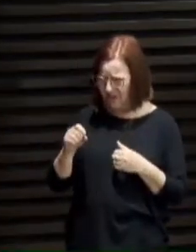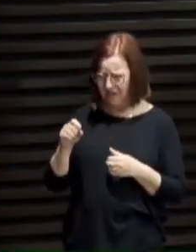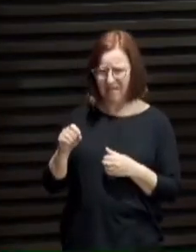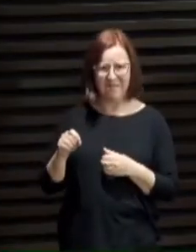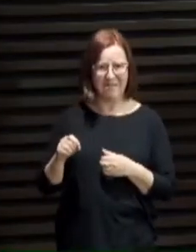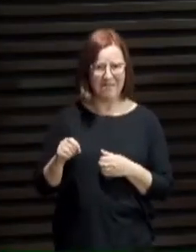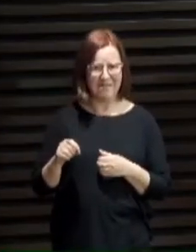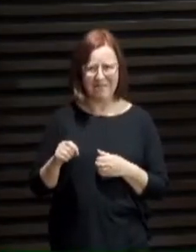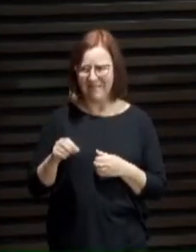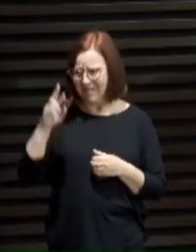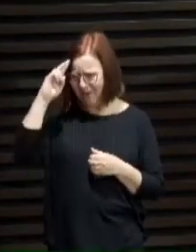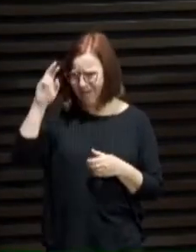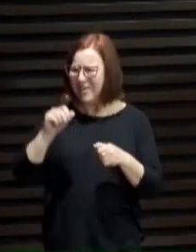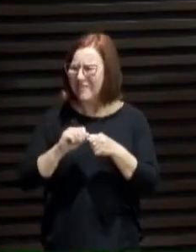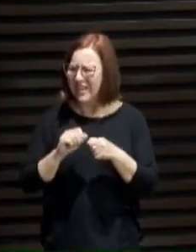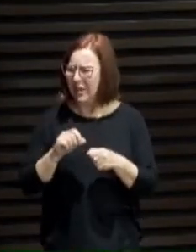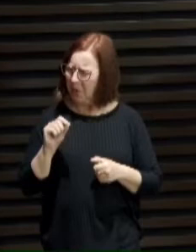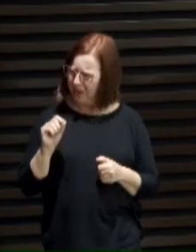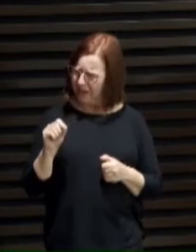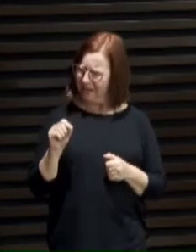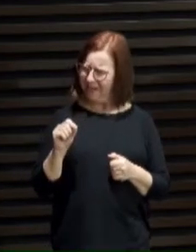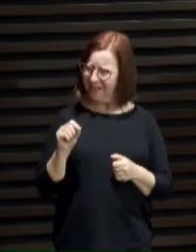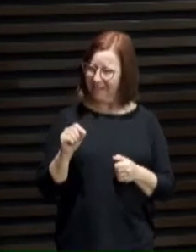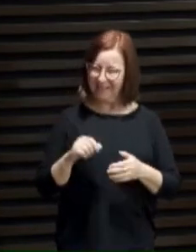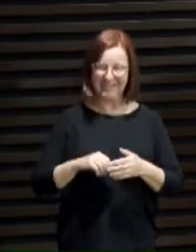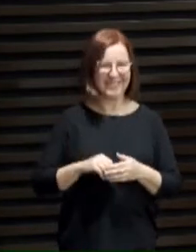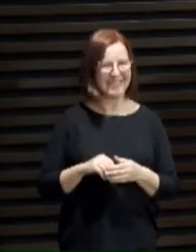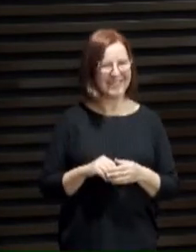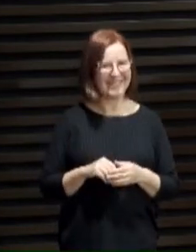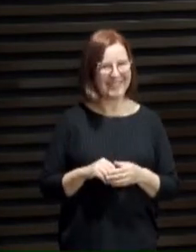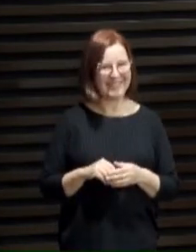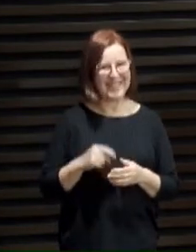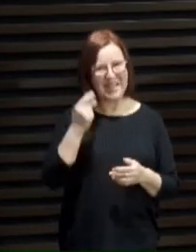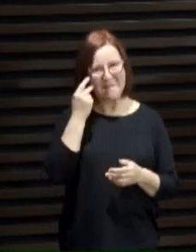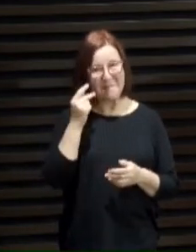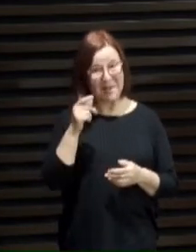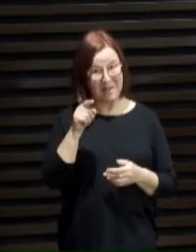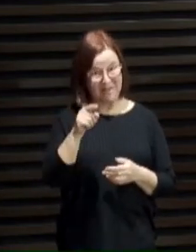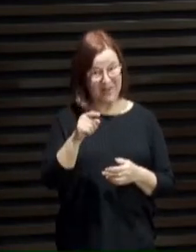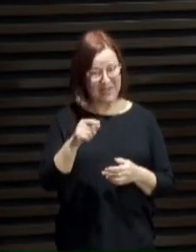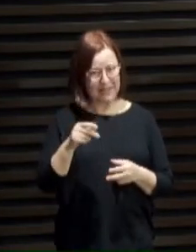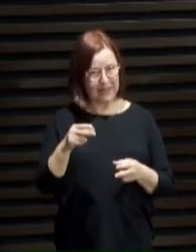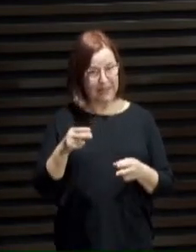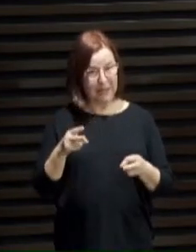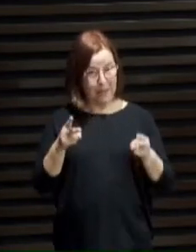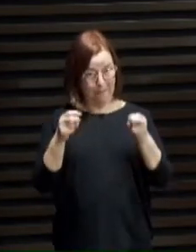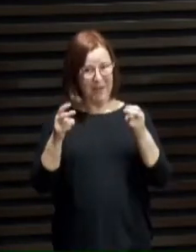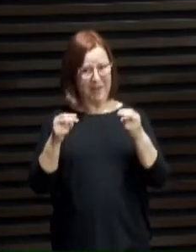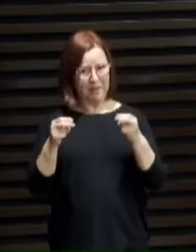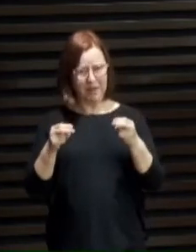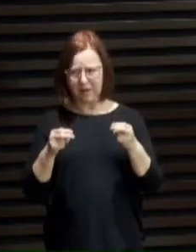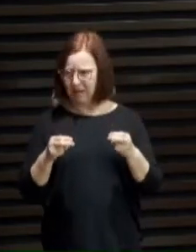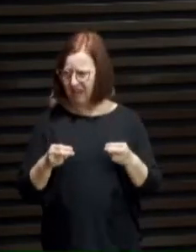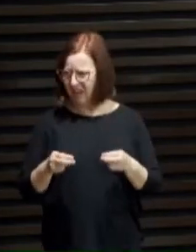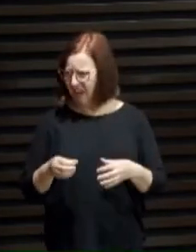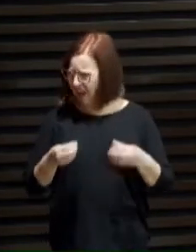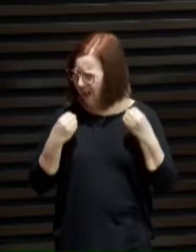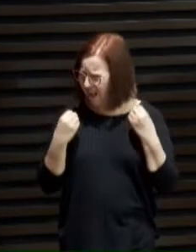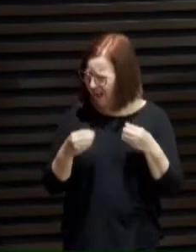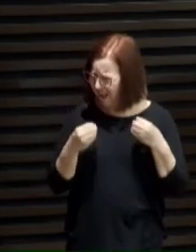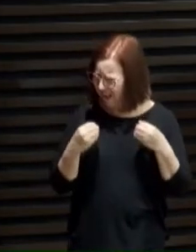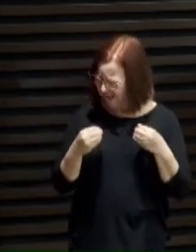Observe, a entonação aqui é justamente para que você perceba o grau de piedade que a pessoa chega. O que o senhor está pensando que o